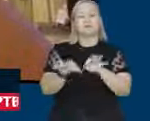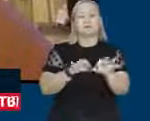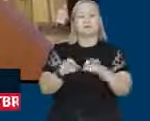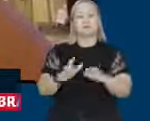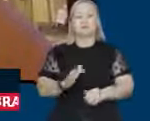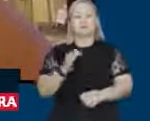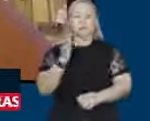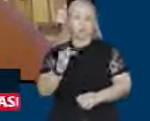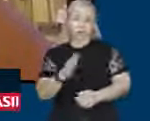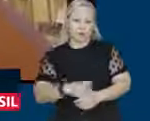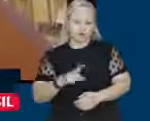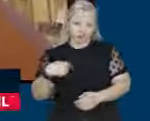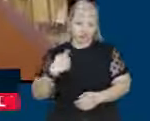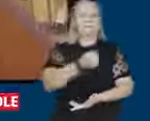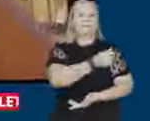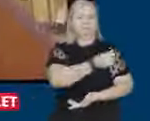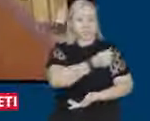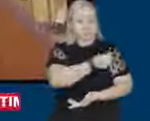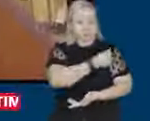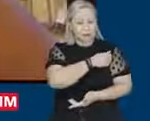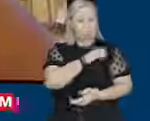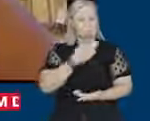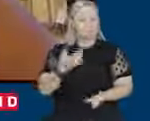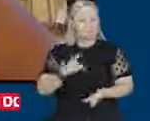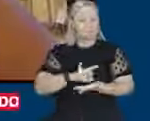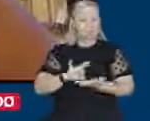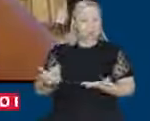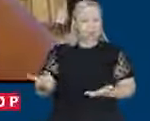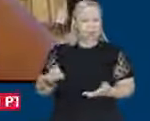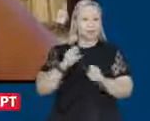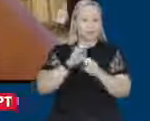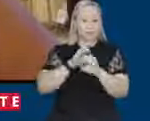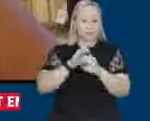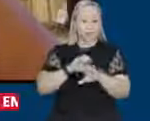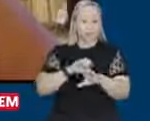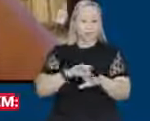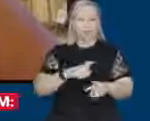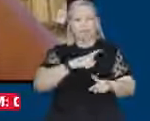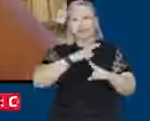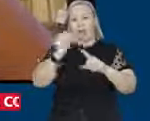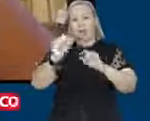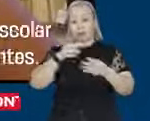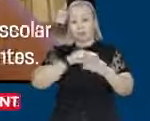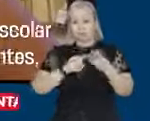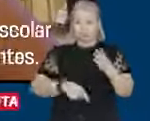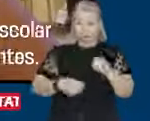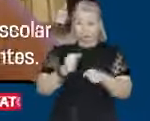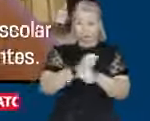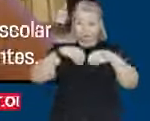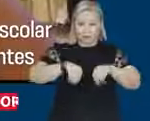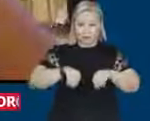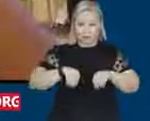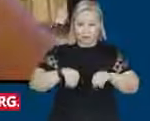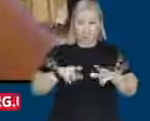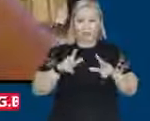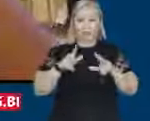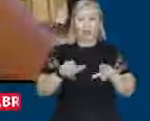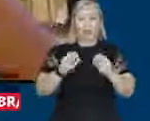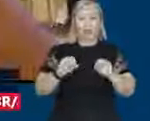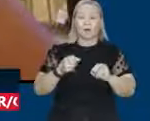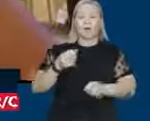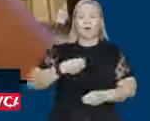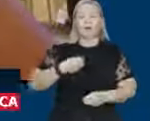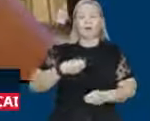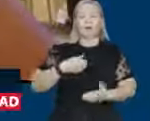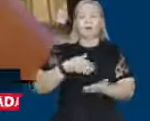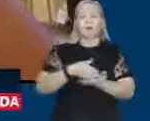que é tão nosso, né? Tão das juventudes. Nós vamos sair desses 4 anos de desgoverno com um número de